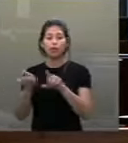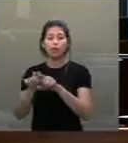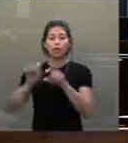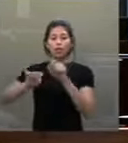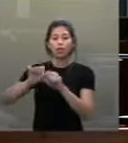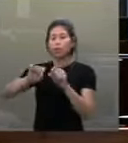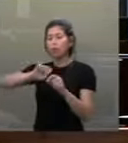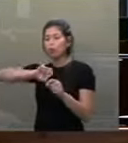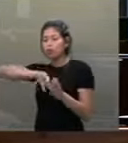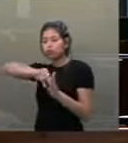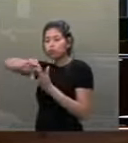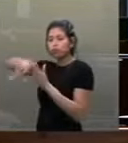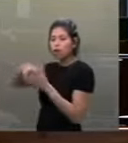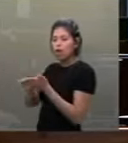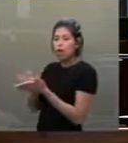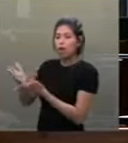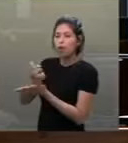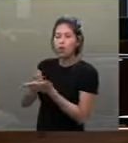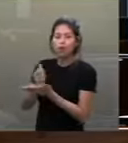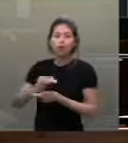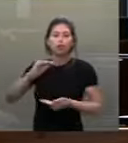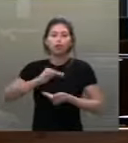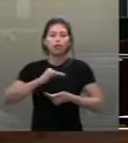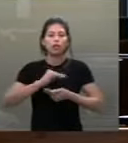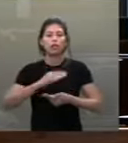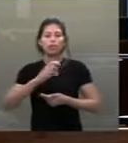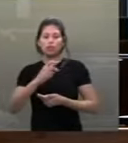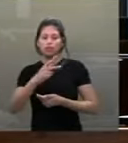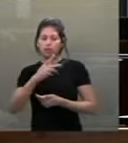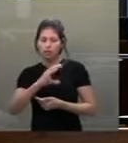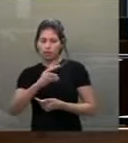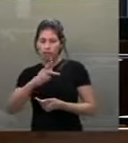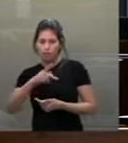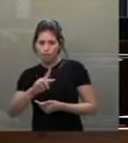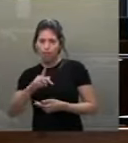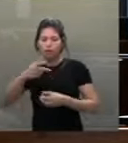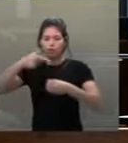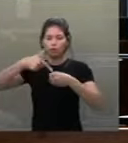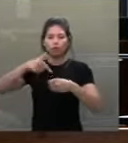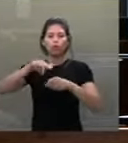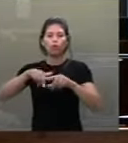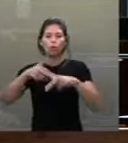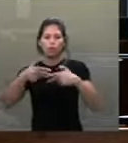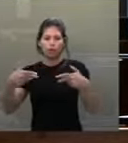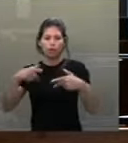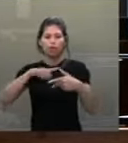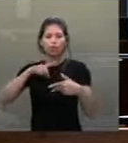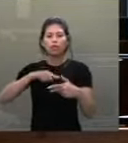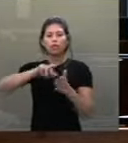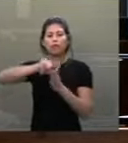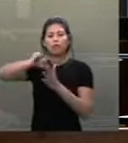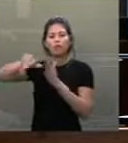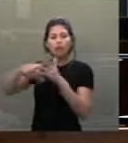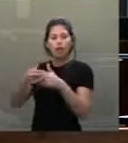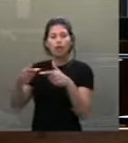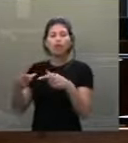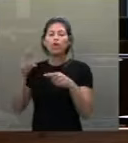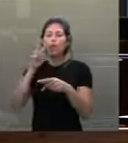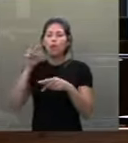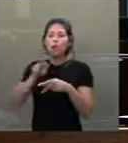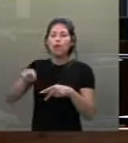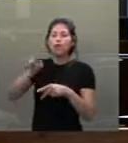à banda, de modo a viabilizar a CEP Combustíveis. Entre as diversas fontes aventadas, enxergamos